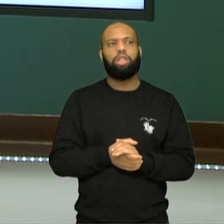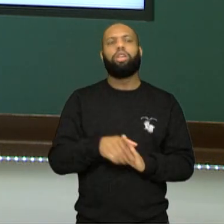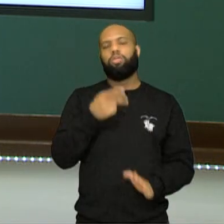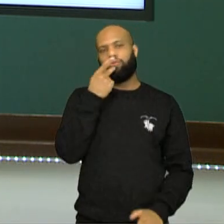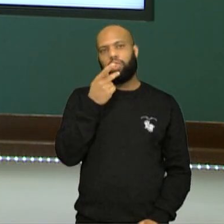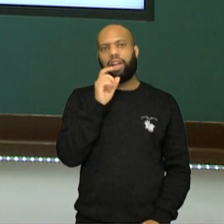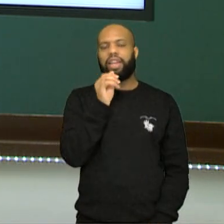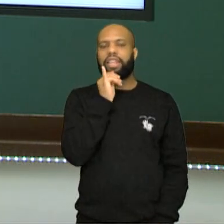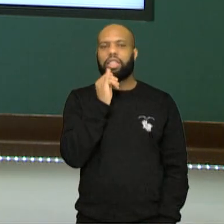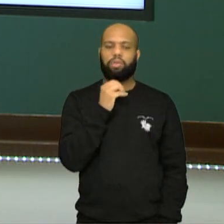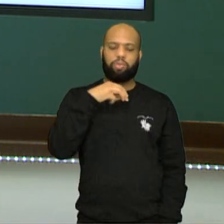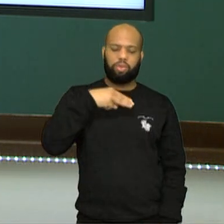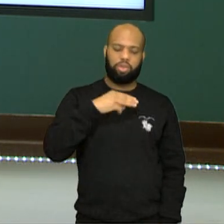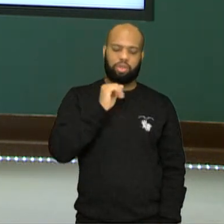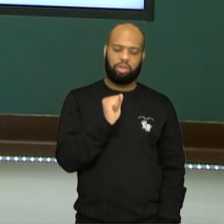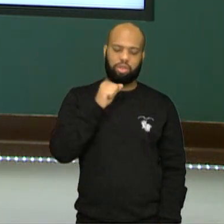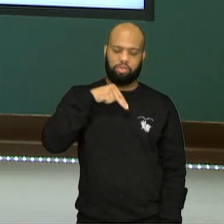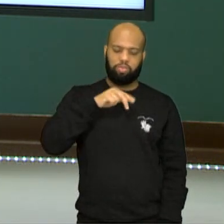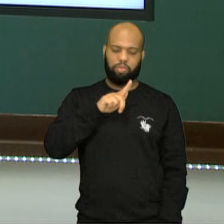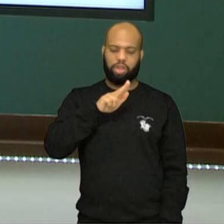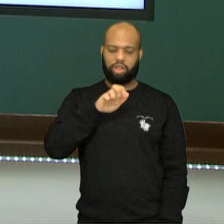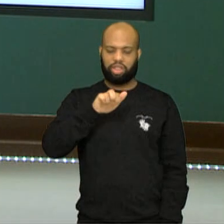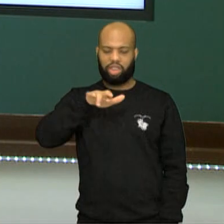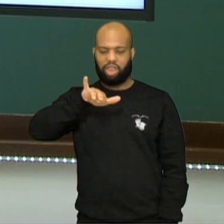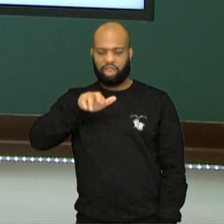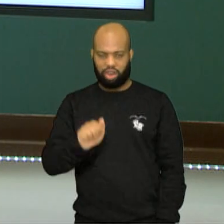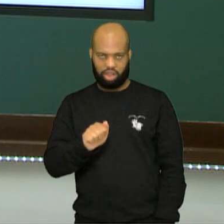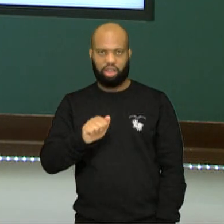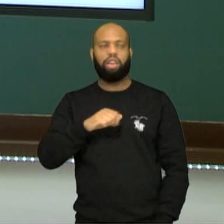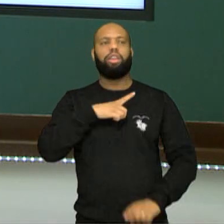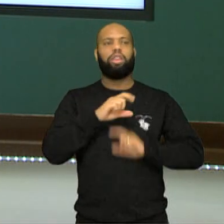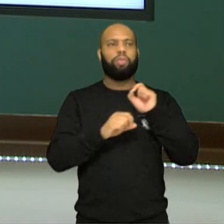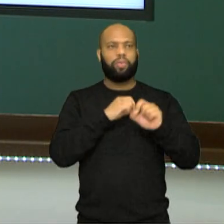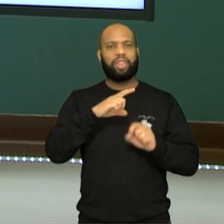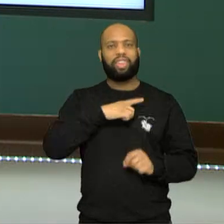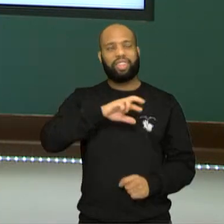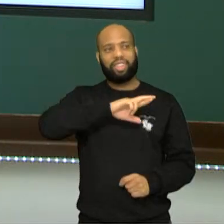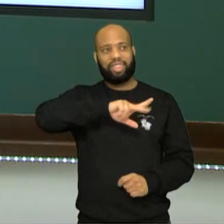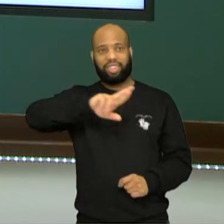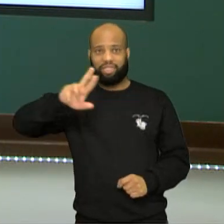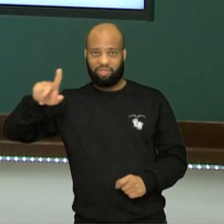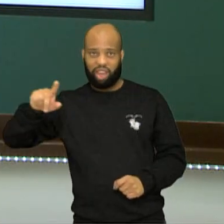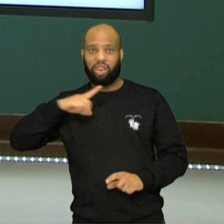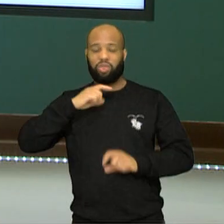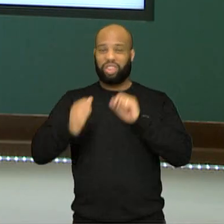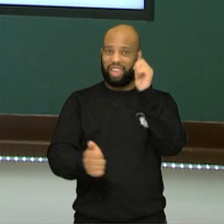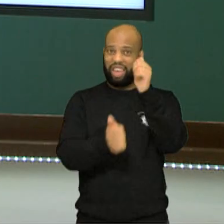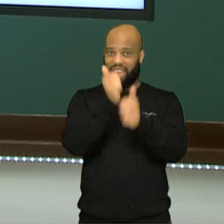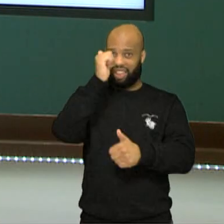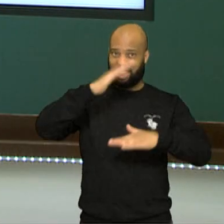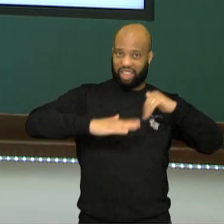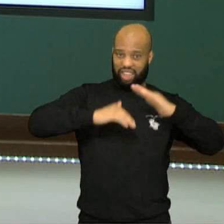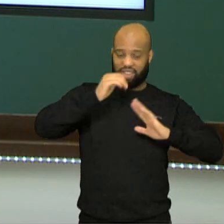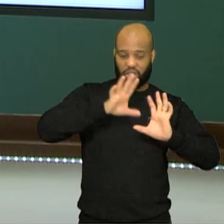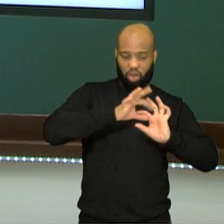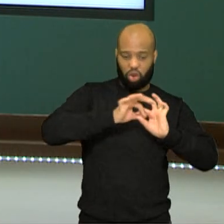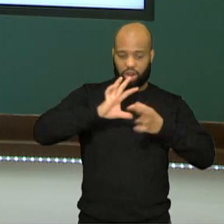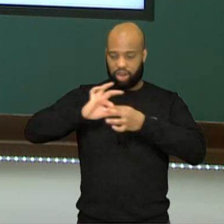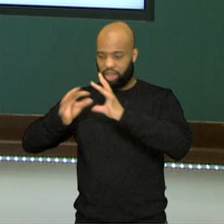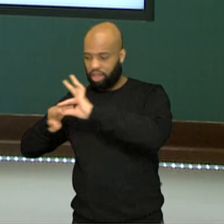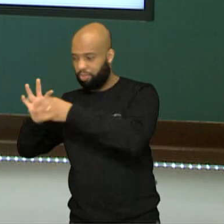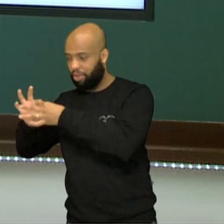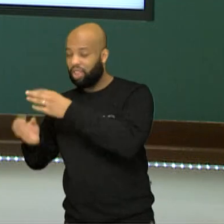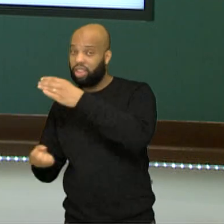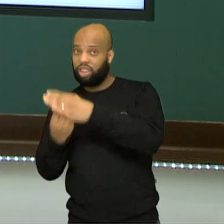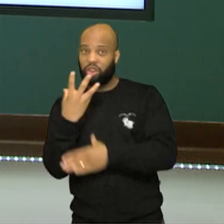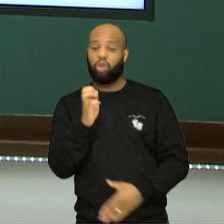muito da Mangueira da Manhã, que tem que muitos atletas olímpicos nossos surgiram em projetos